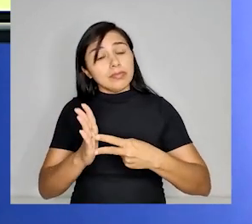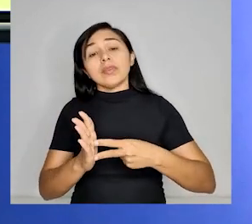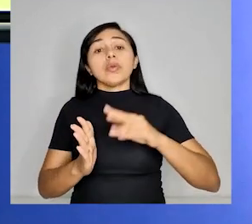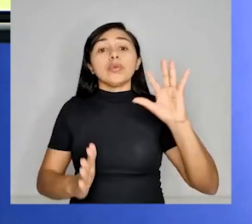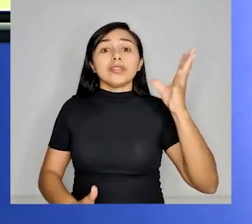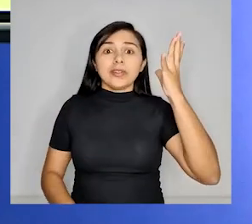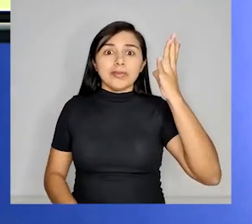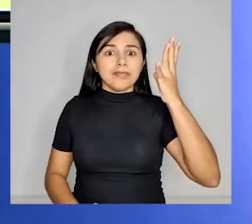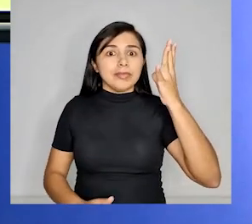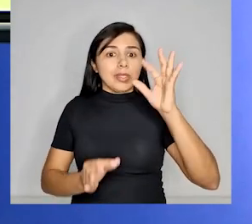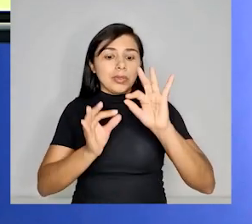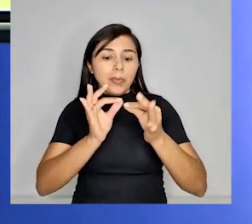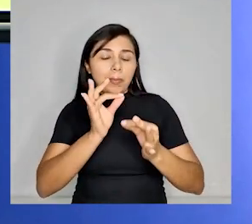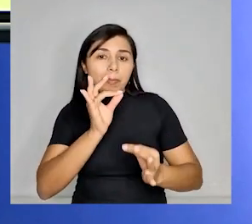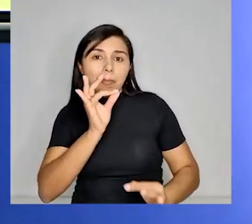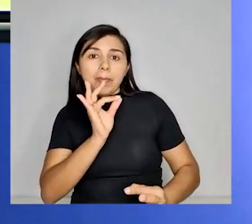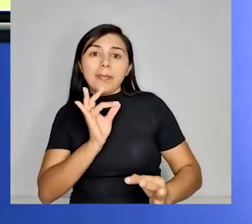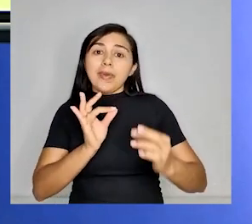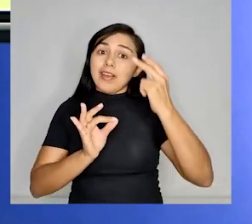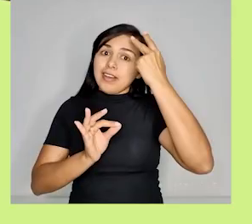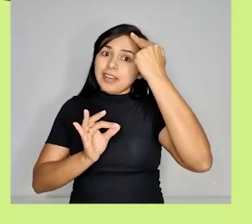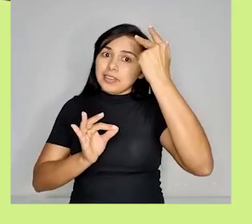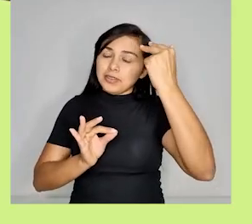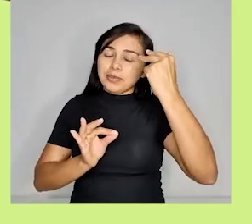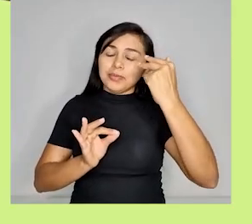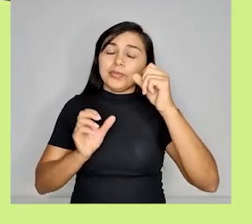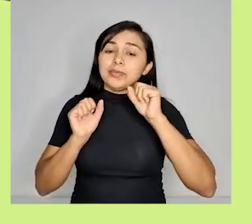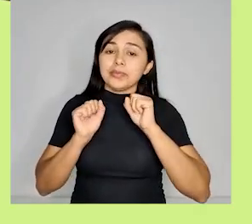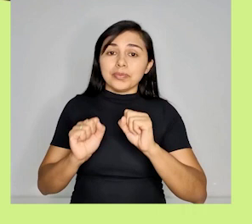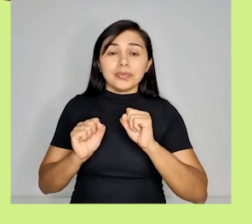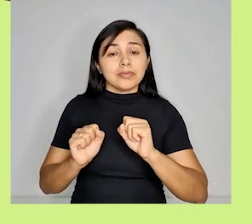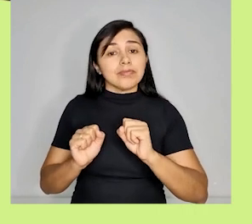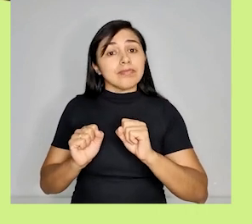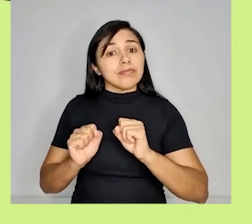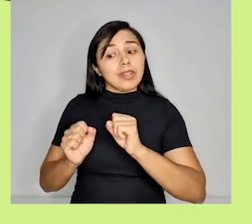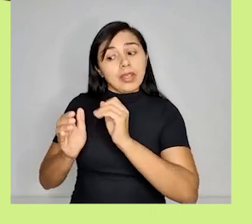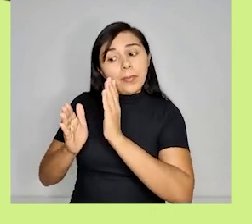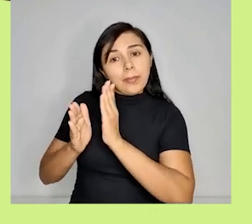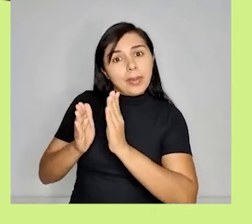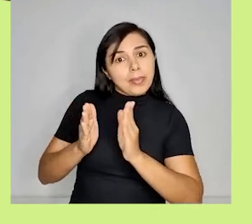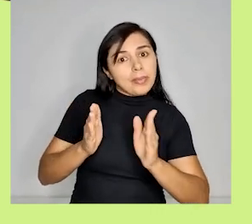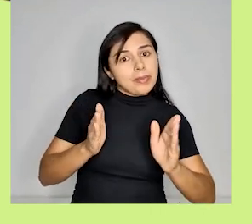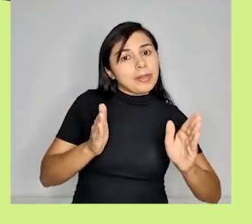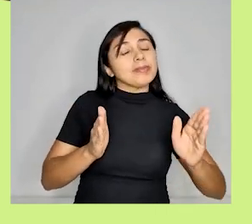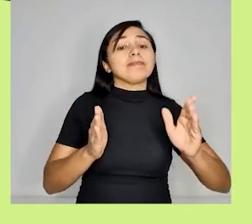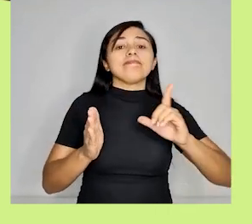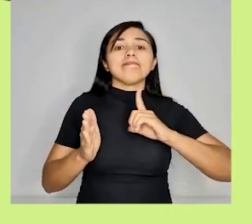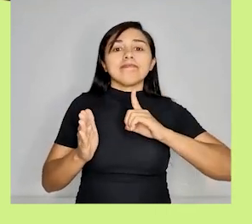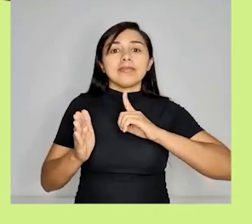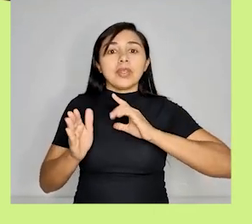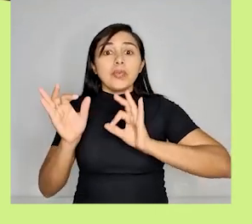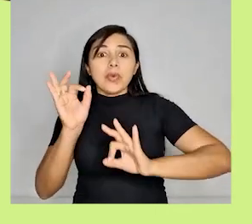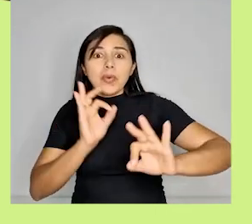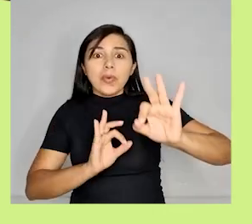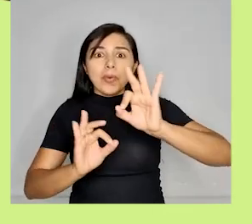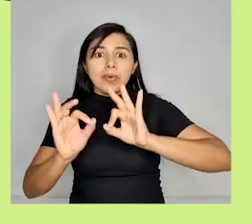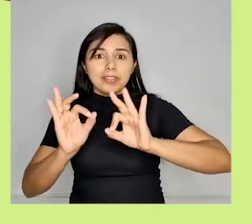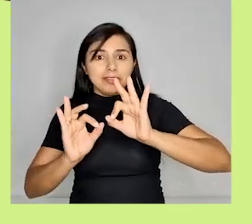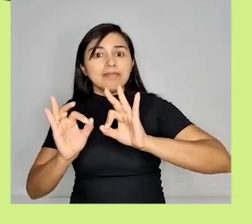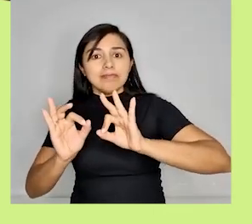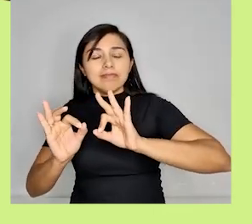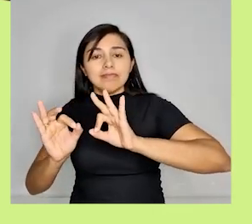da narrativa e desenrolar dos fatos na história. Ele pode ser cronológico, quando segue uma ordem dos